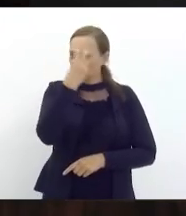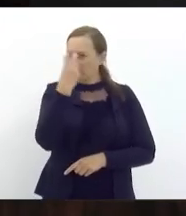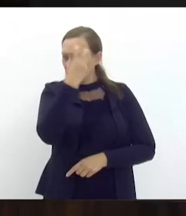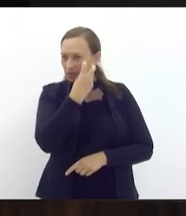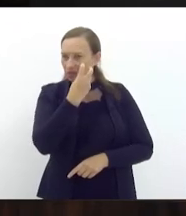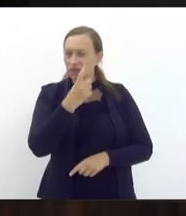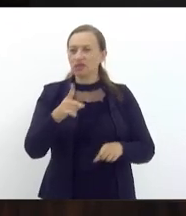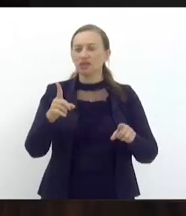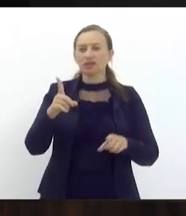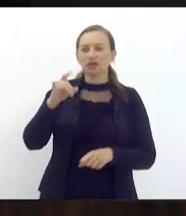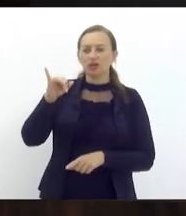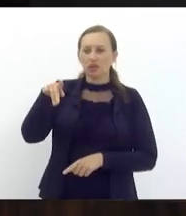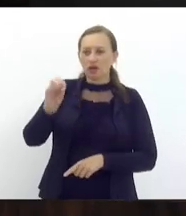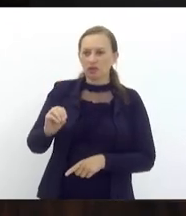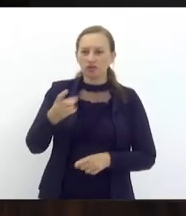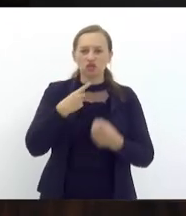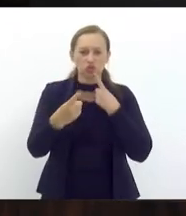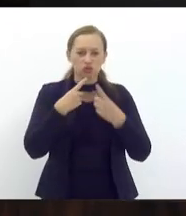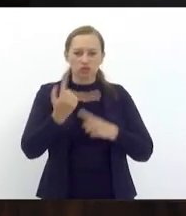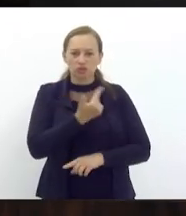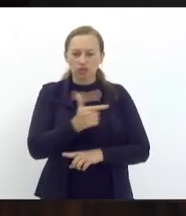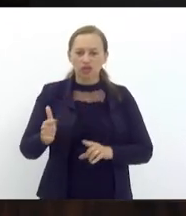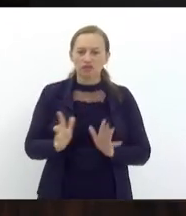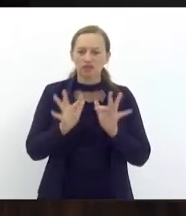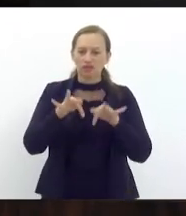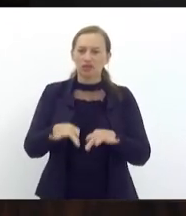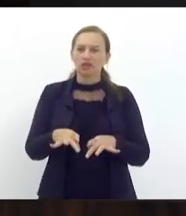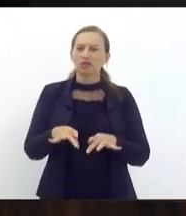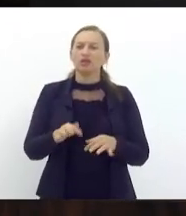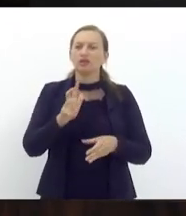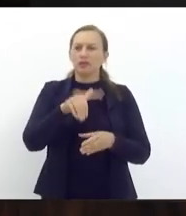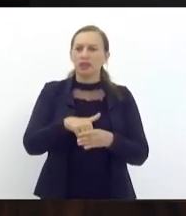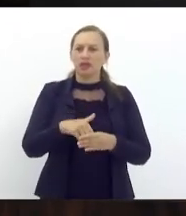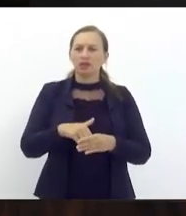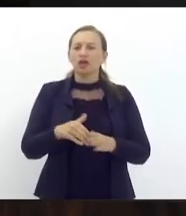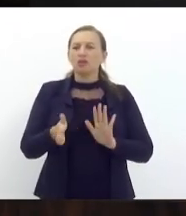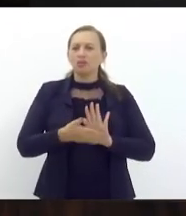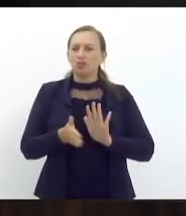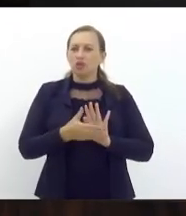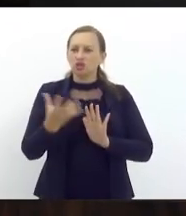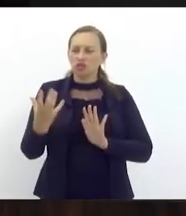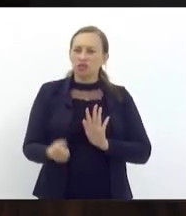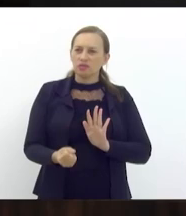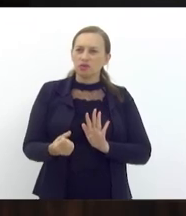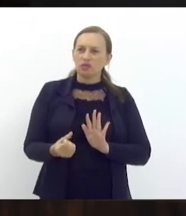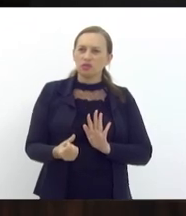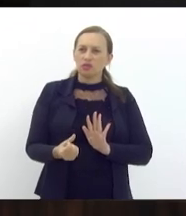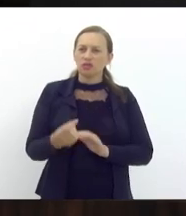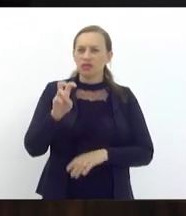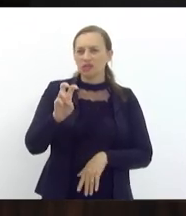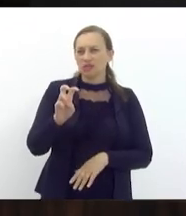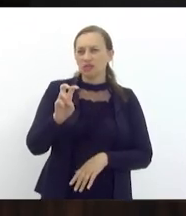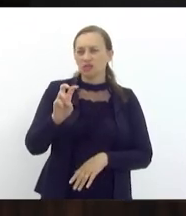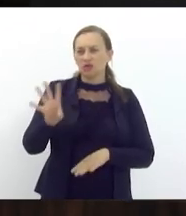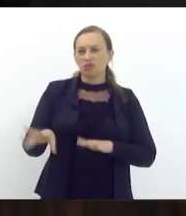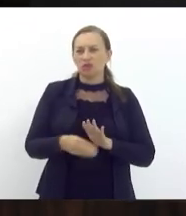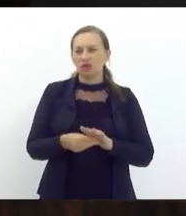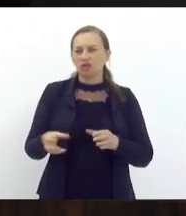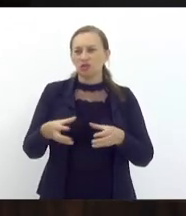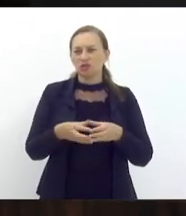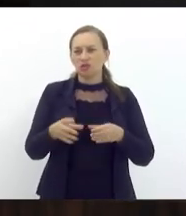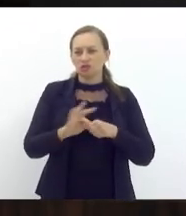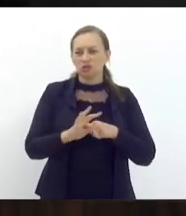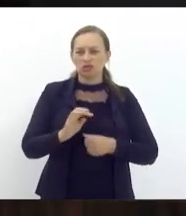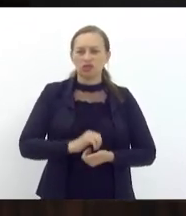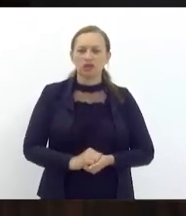Doutor deodal em discussão tá vendo que que era discutir encerrada discussão apresente proposta recebeu 5 emendas e retorna